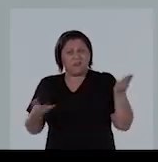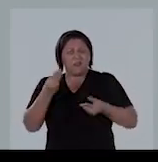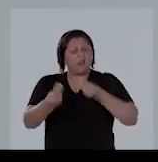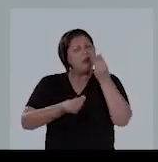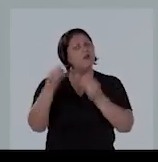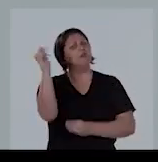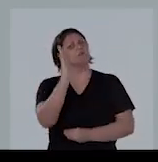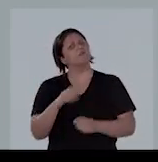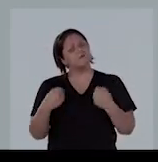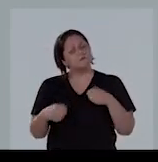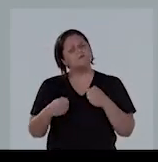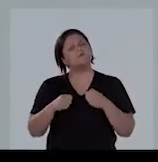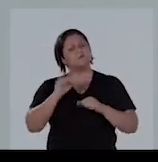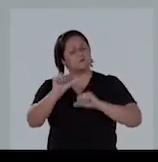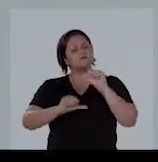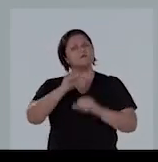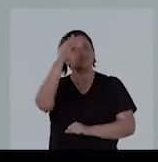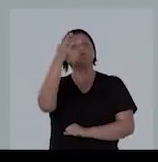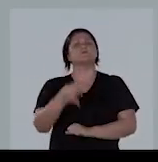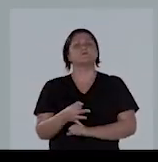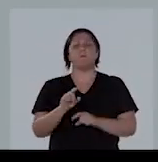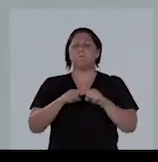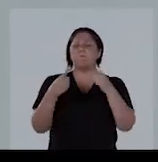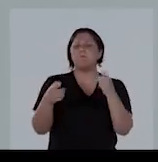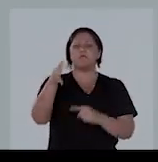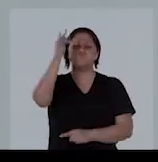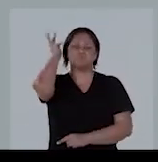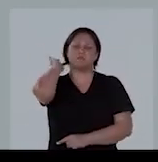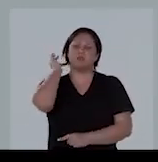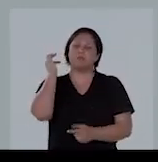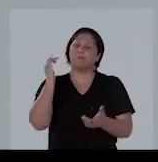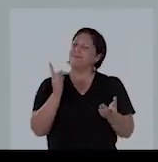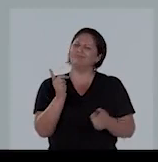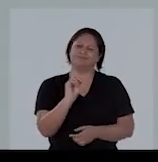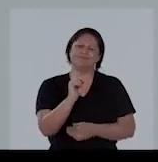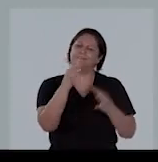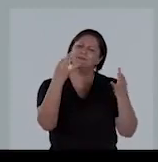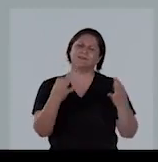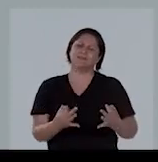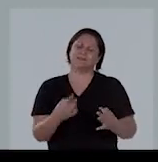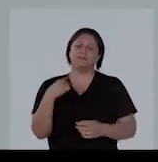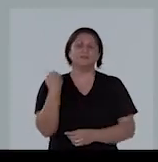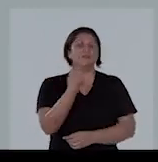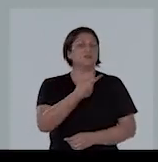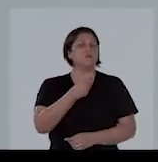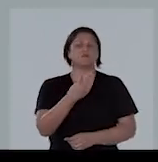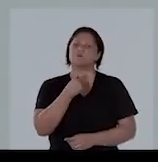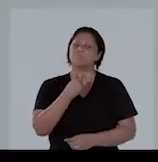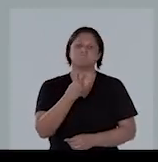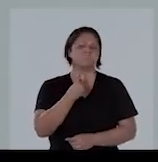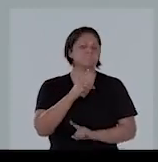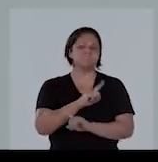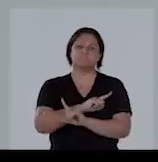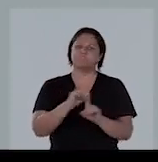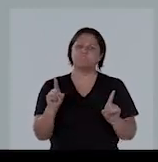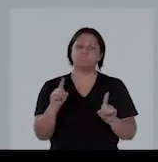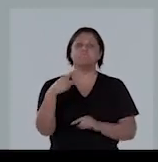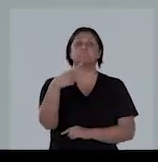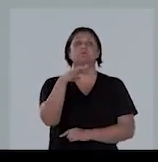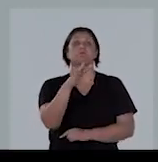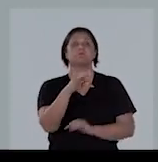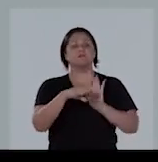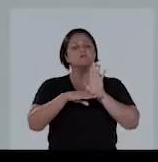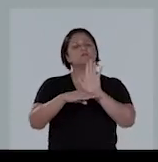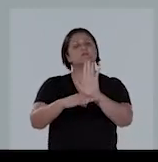nosso país precisa de reformas decência mas não essas do tênis que tinham direitos de aposentadoria dos que mais precisam não vamos